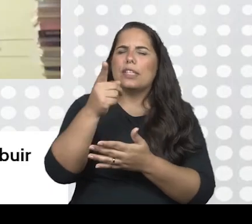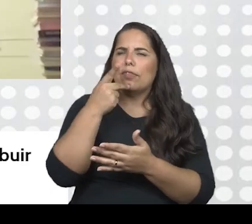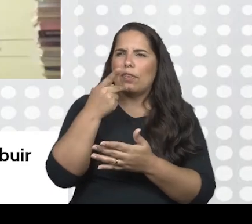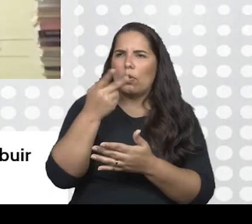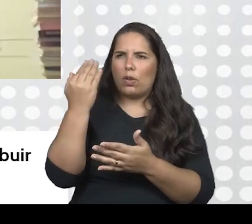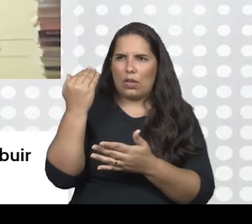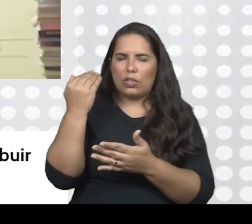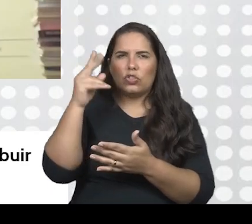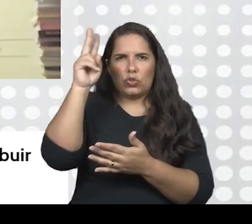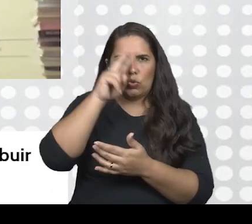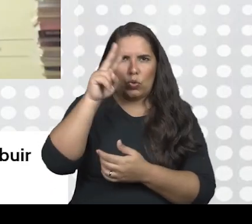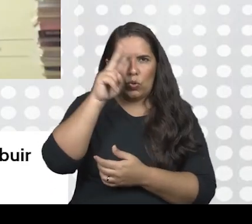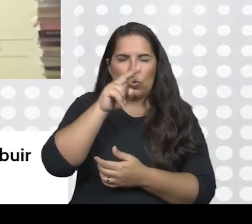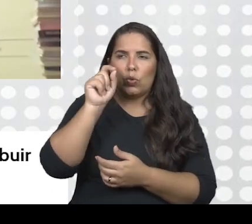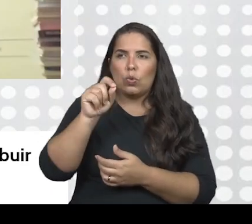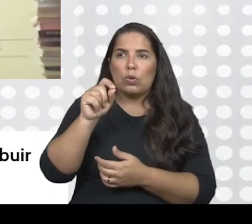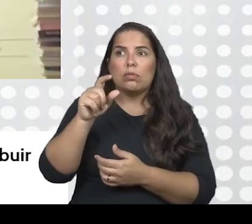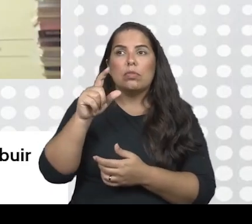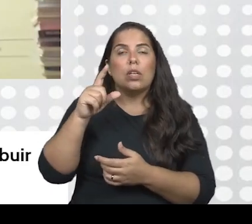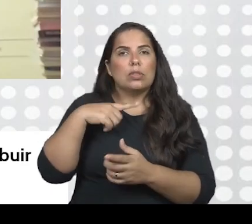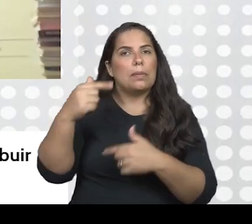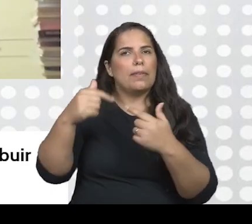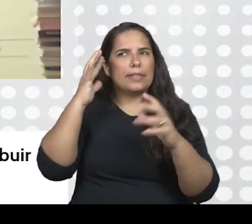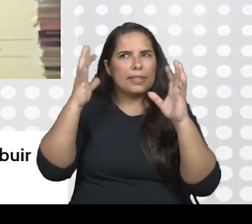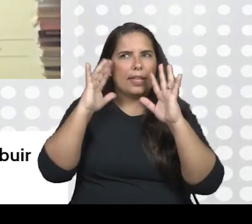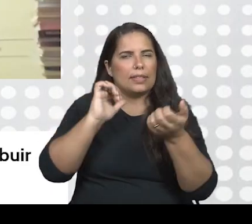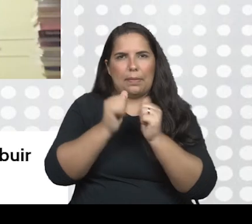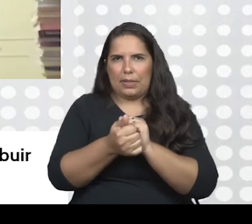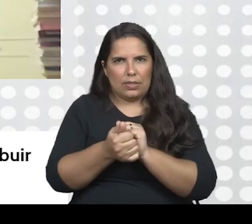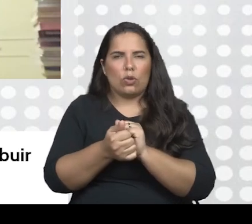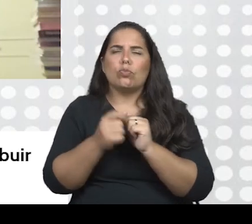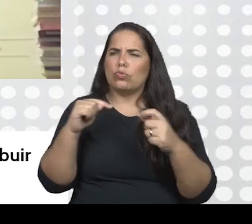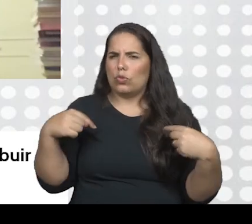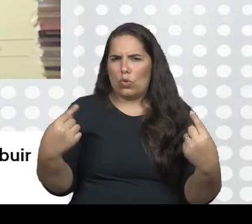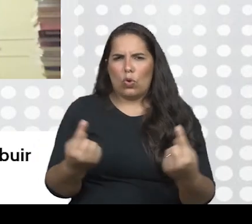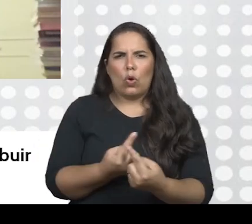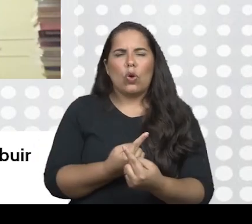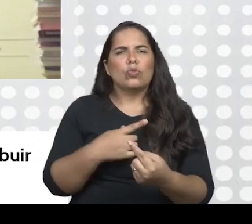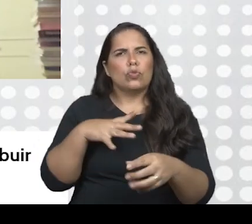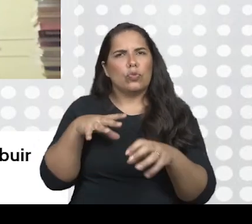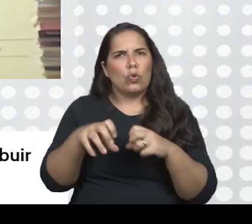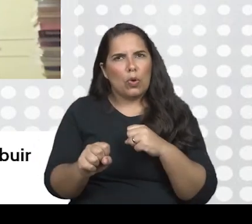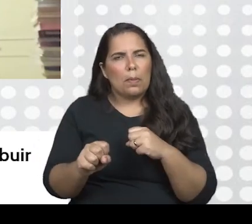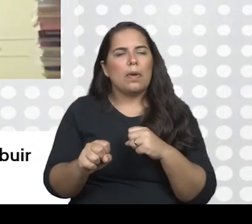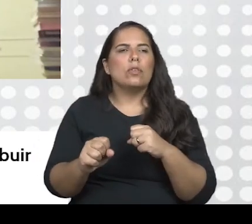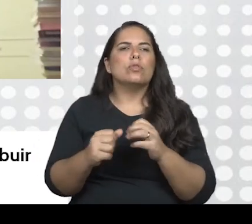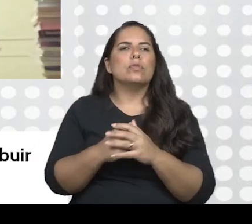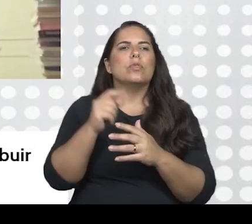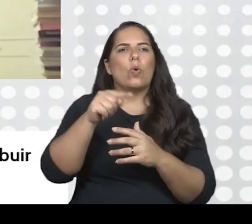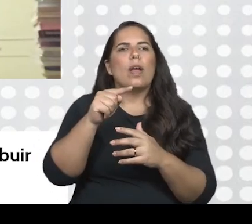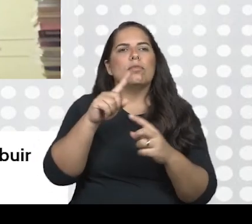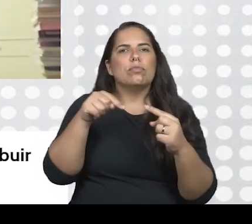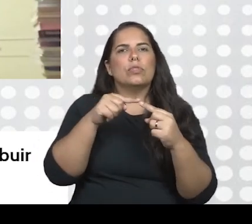citou naquele momento histórico, ainda eu trabalhava com a ideia da adaptação. Muitos de nós foram formados com